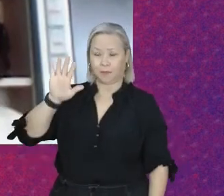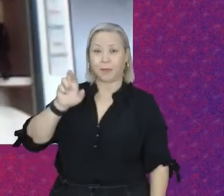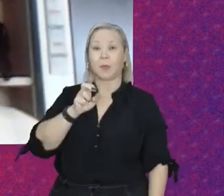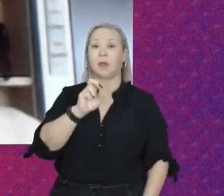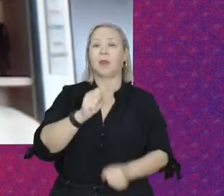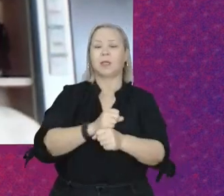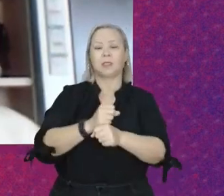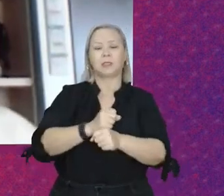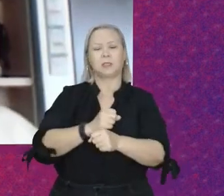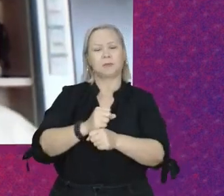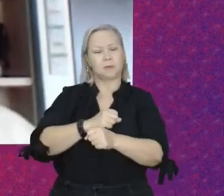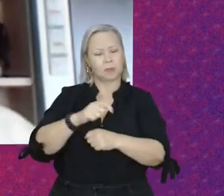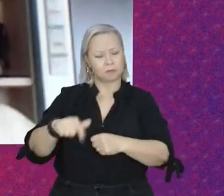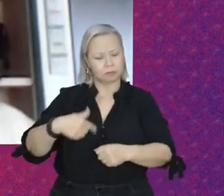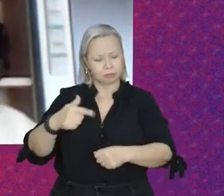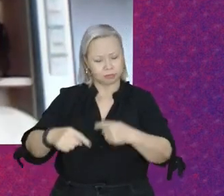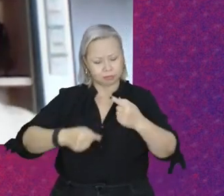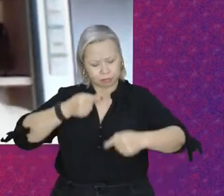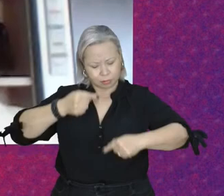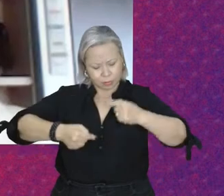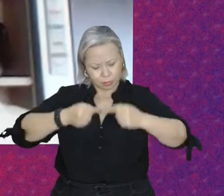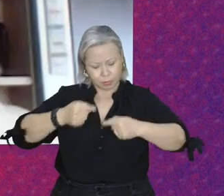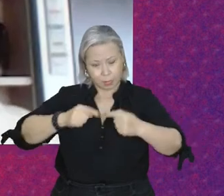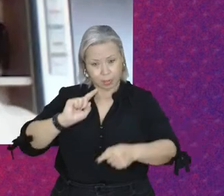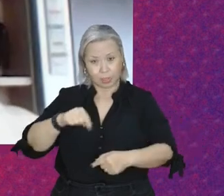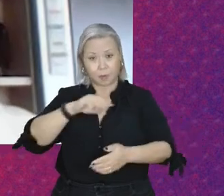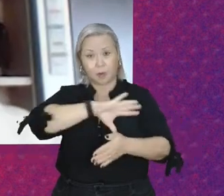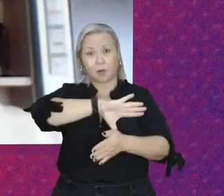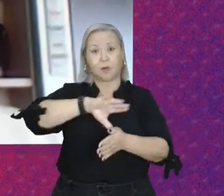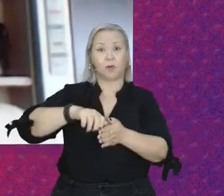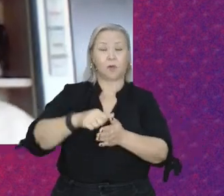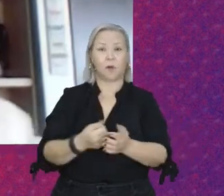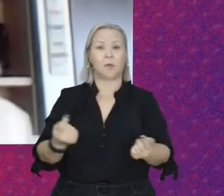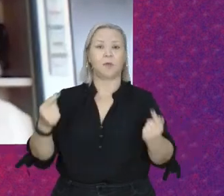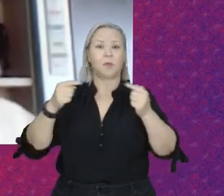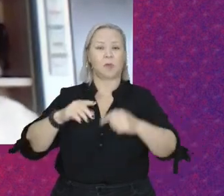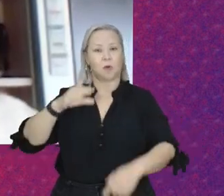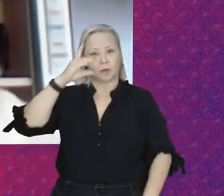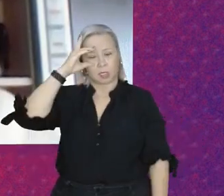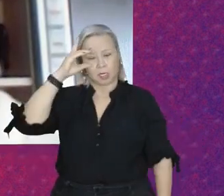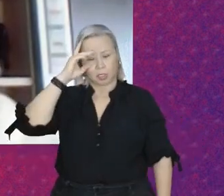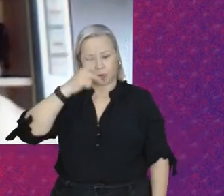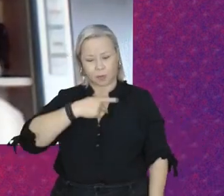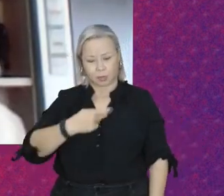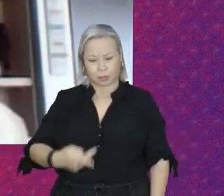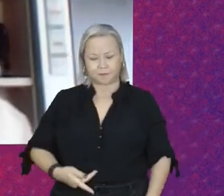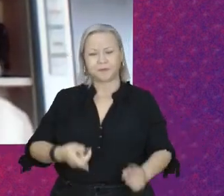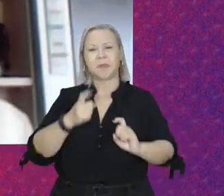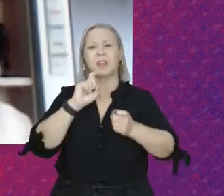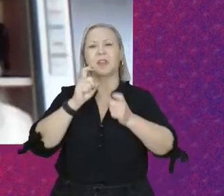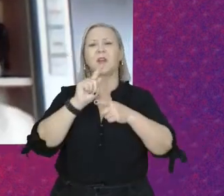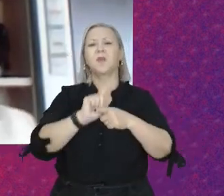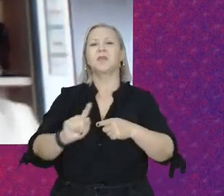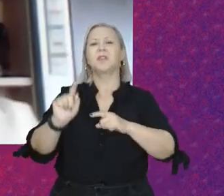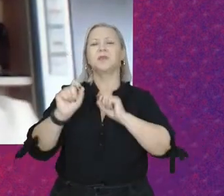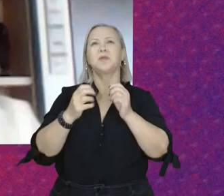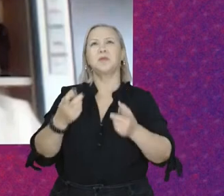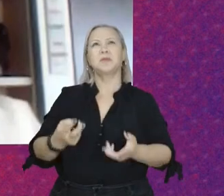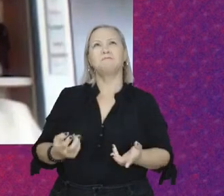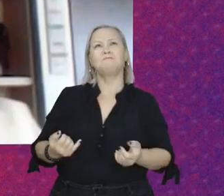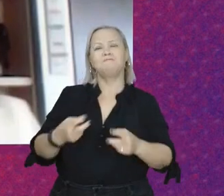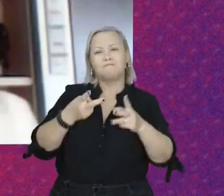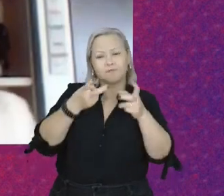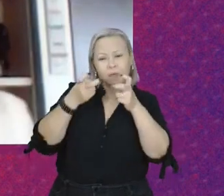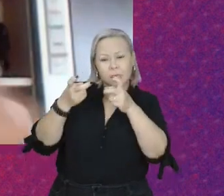de debates, não é? Logo depois do golpe contra a presidenta Dilma, esses gestores perceberam a importância e a necessidade de se